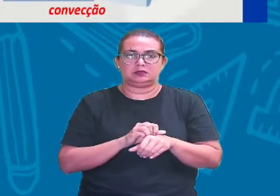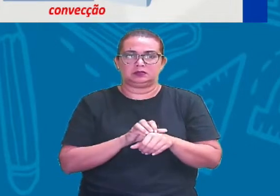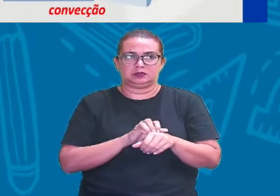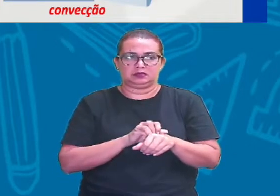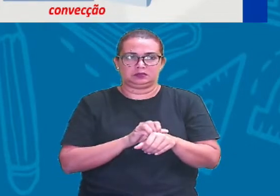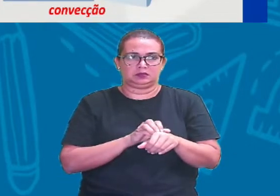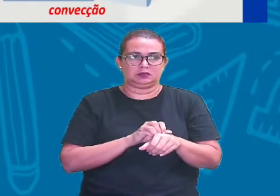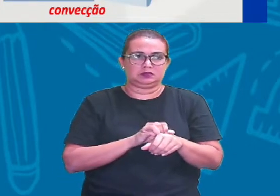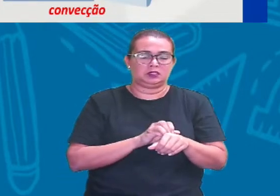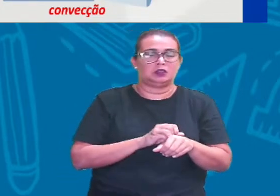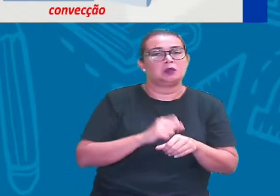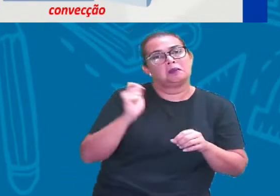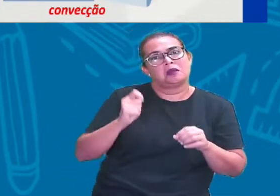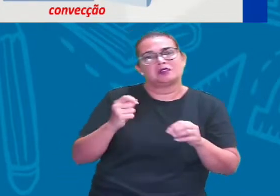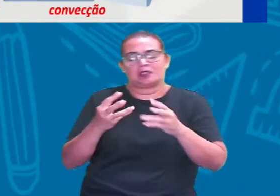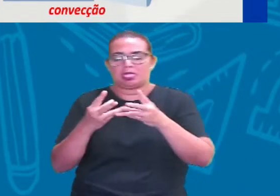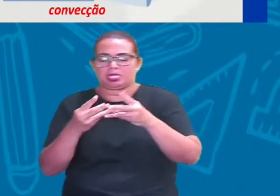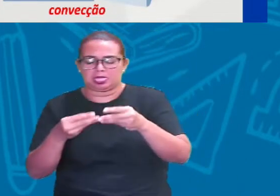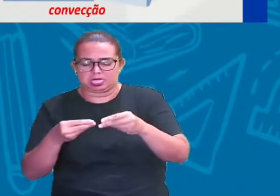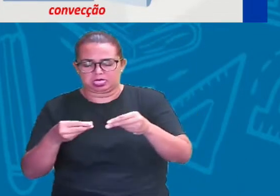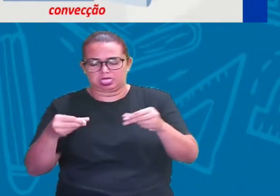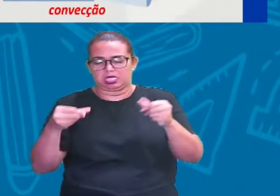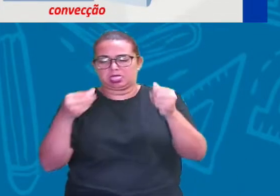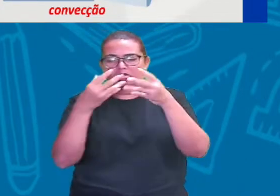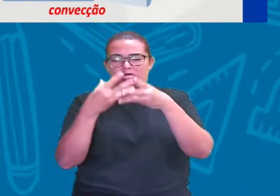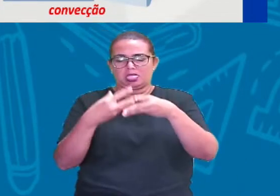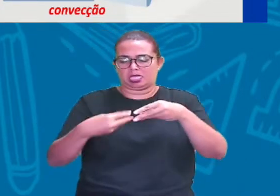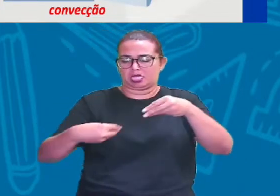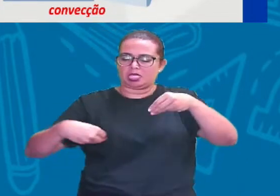né? Pode ser um líquido, pode ser